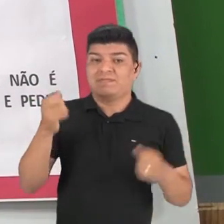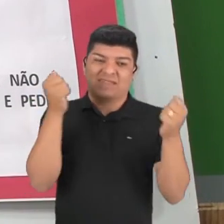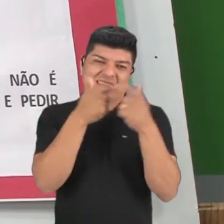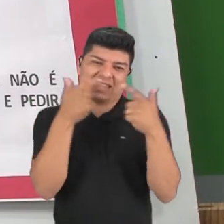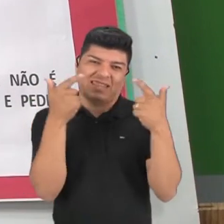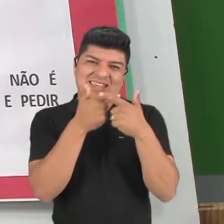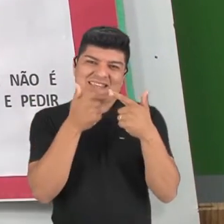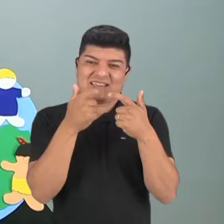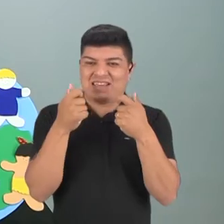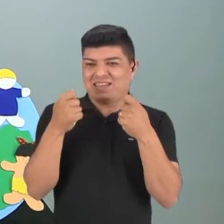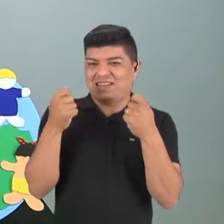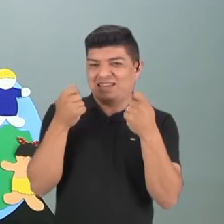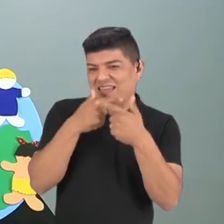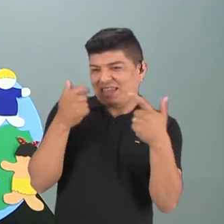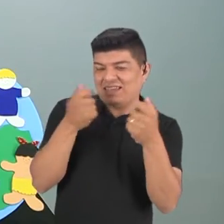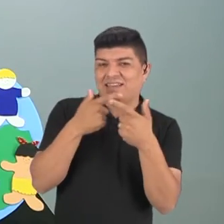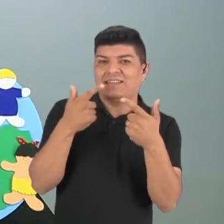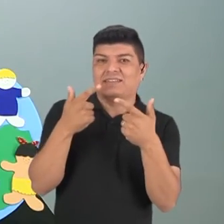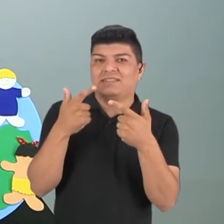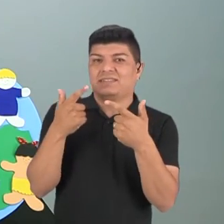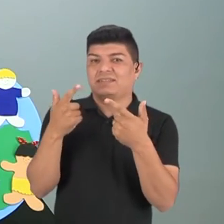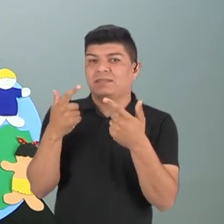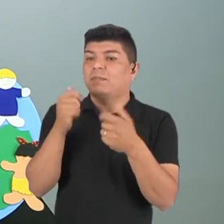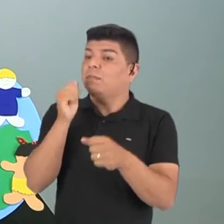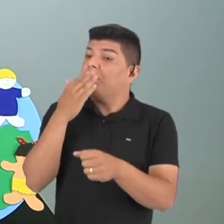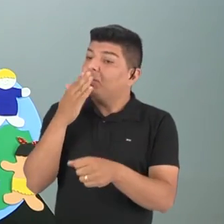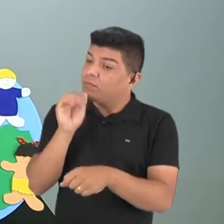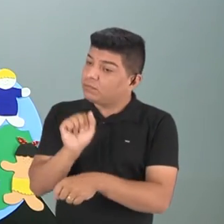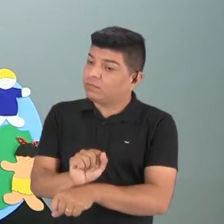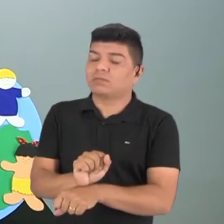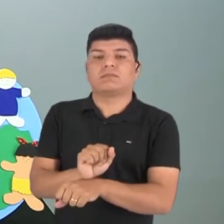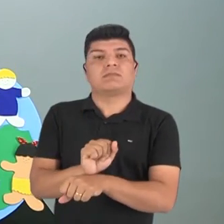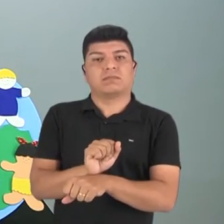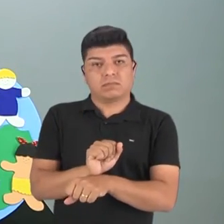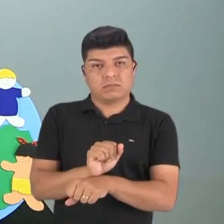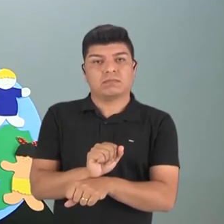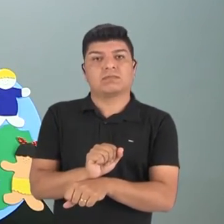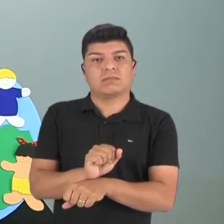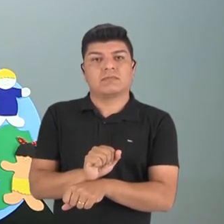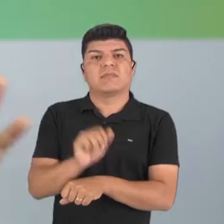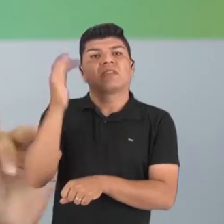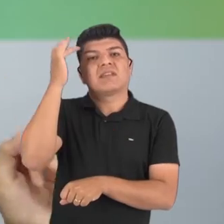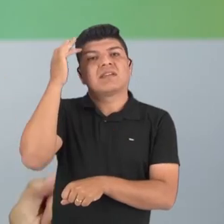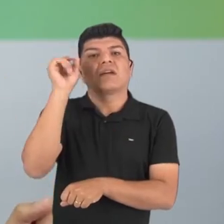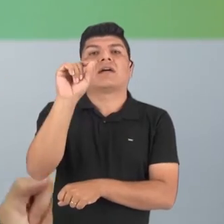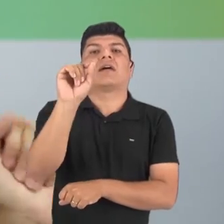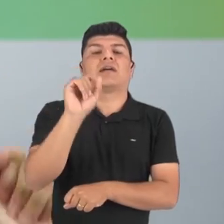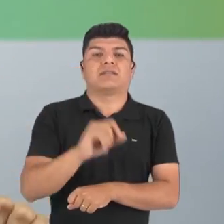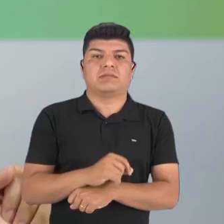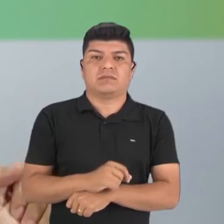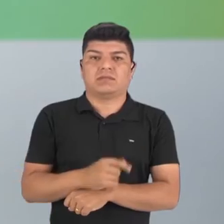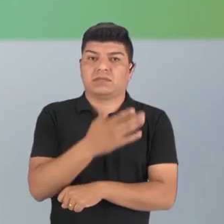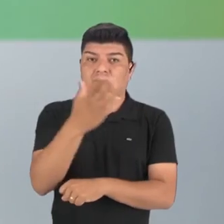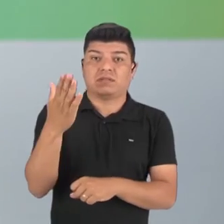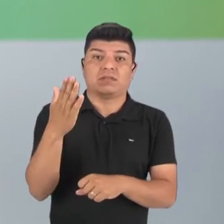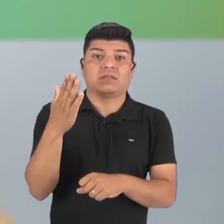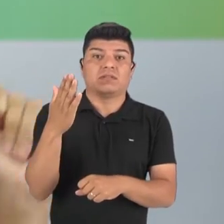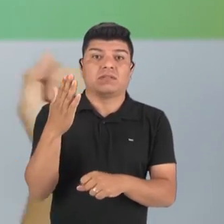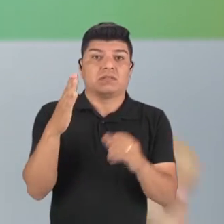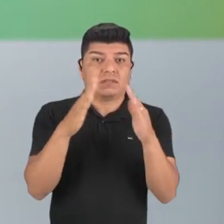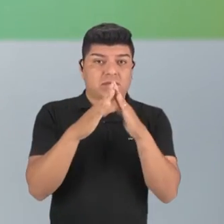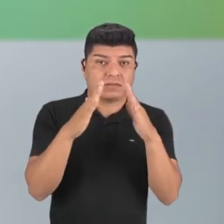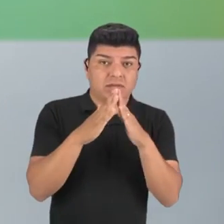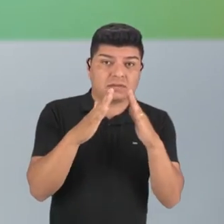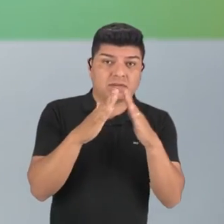rir de ninguém e pedir que pare com isso? O que é que vocês acham, crianças? Vocês que estão aí na